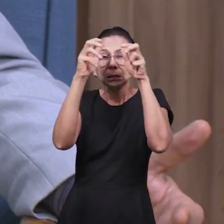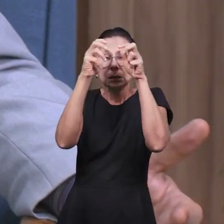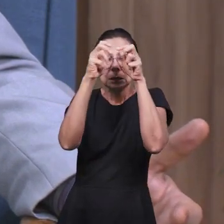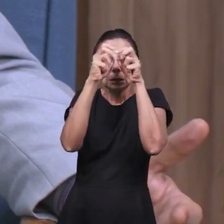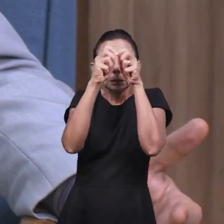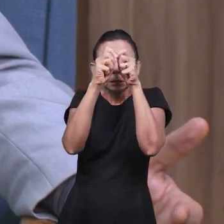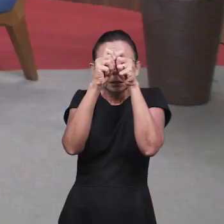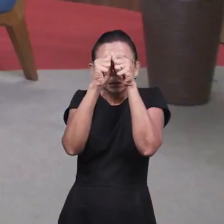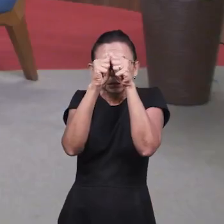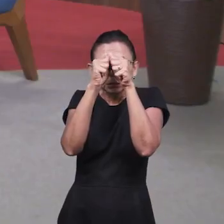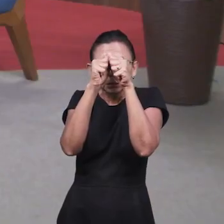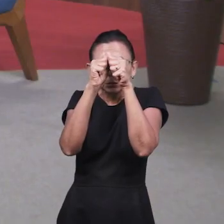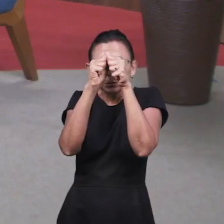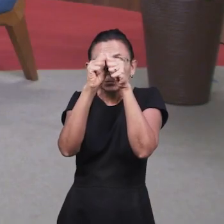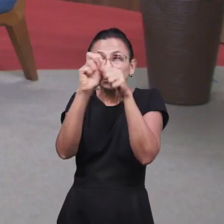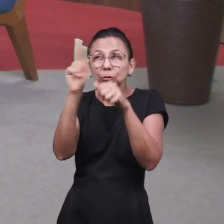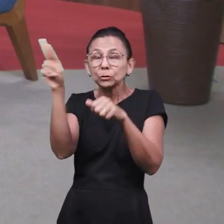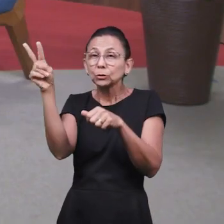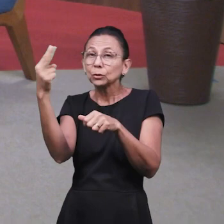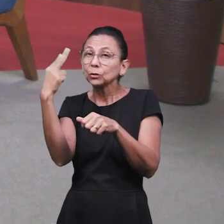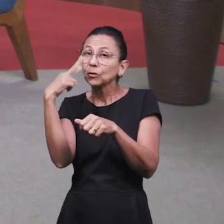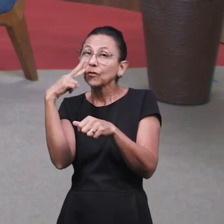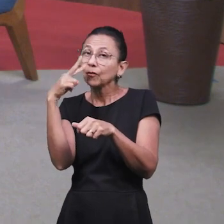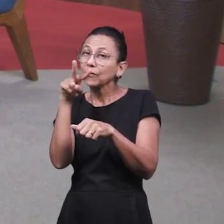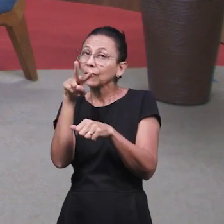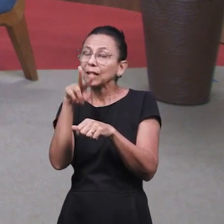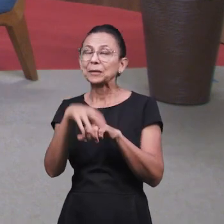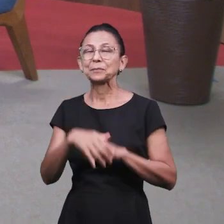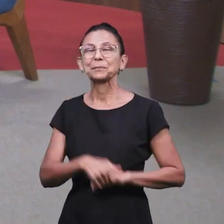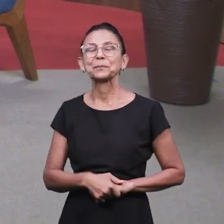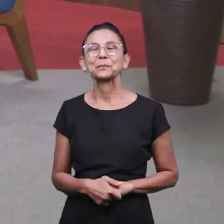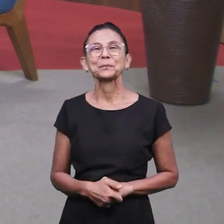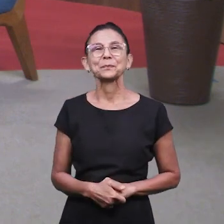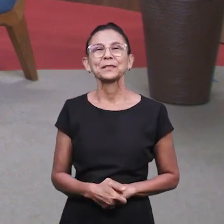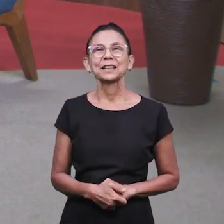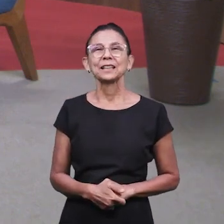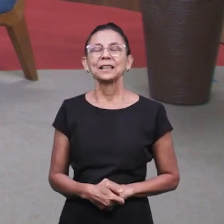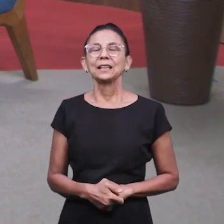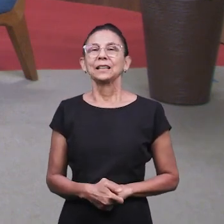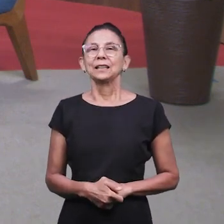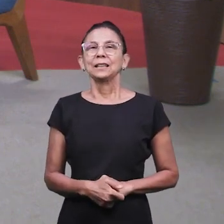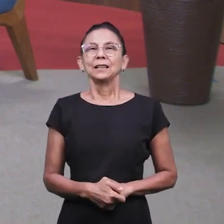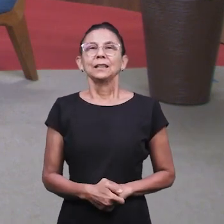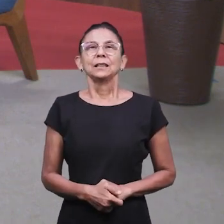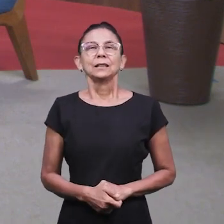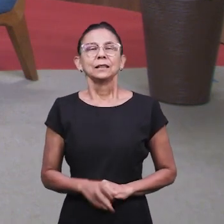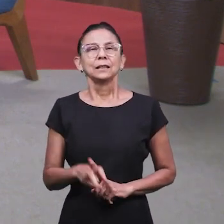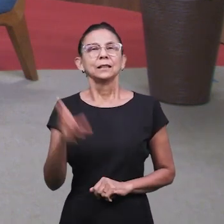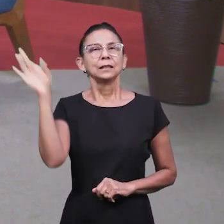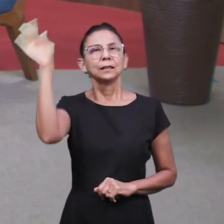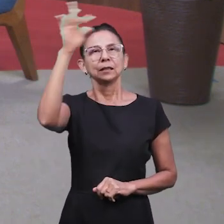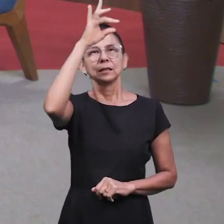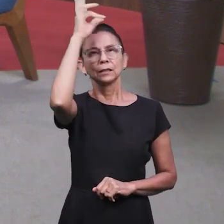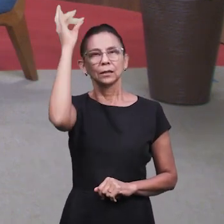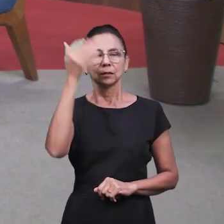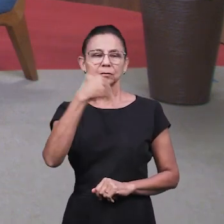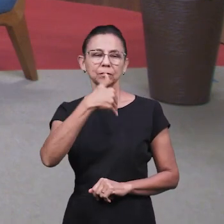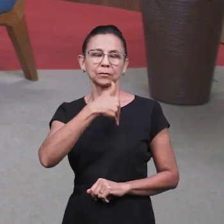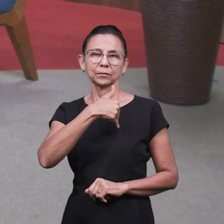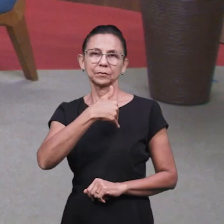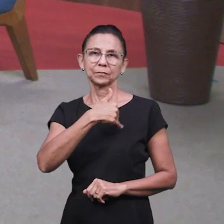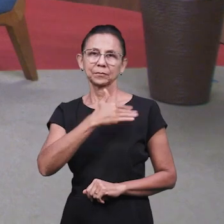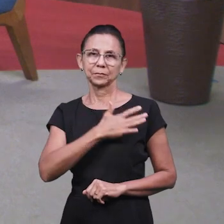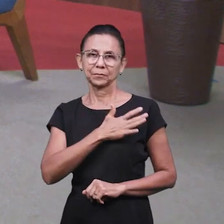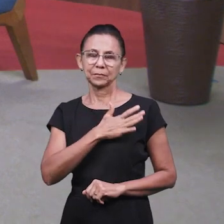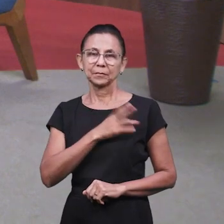deste mundo. Temos que estar sempre atentos para que o Espírito de Deus esteja no nosso coração. E a cada vez